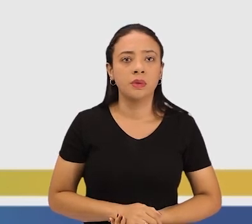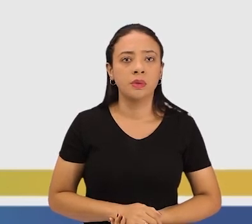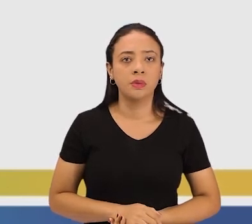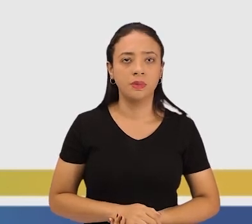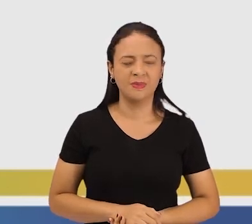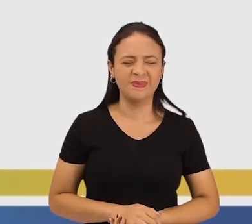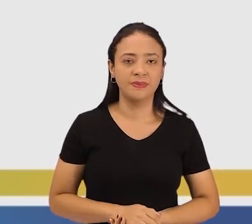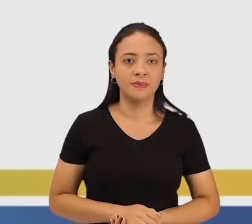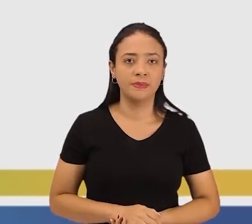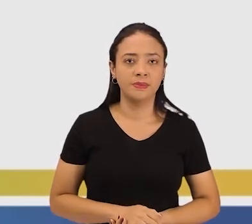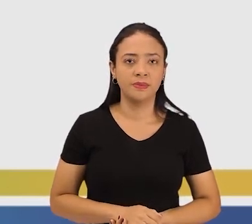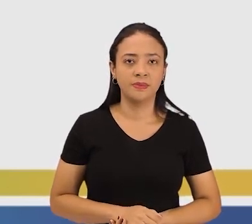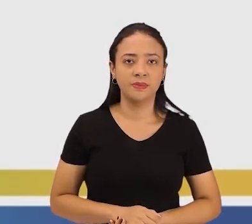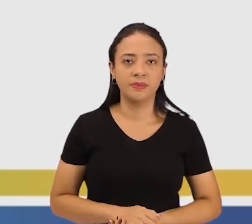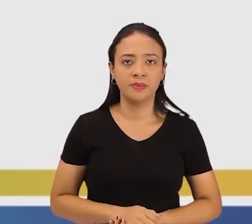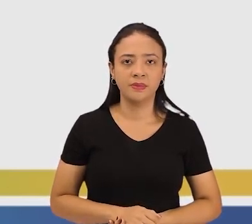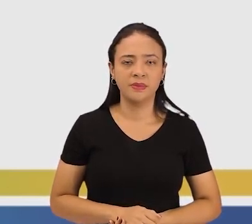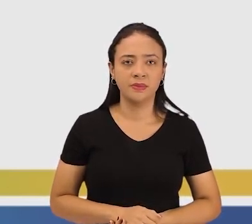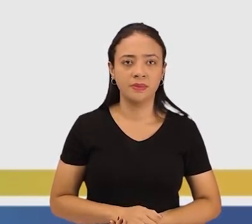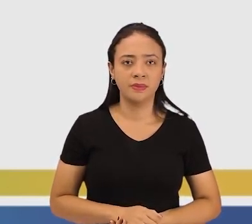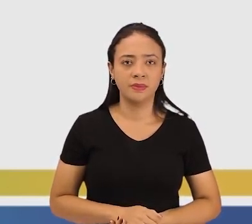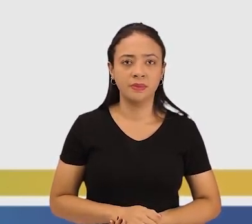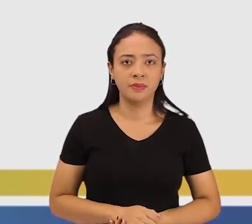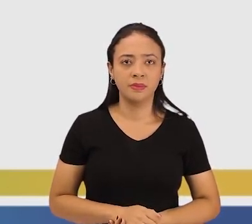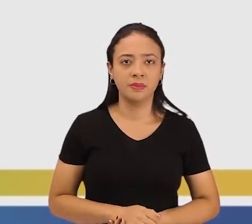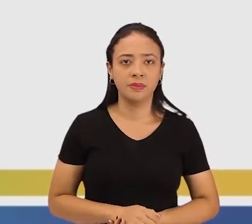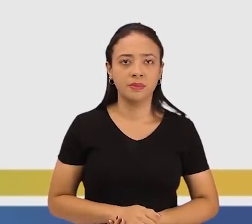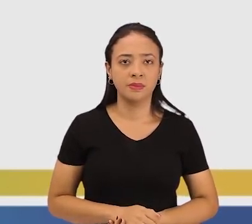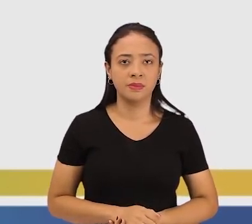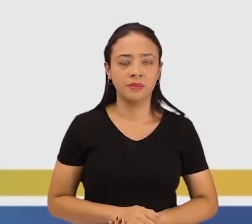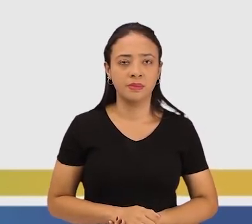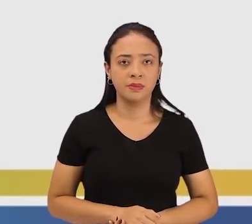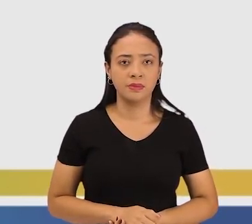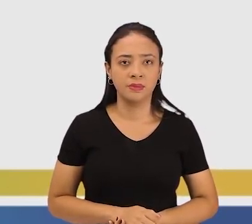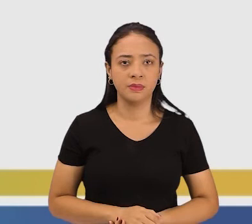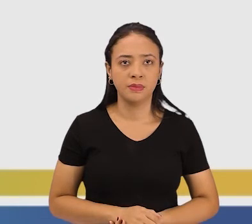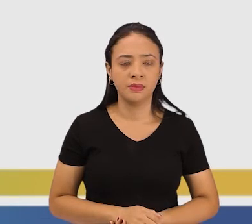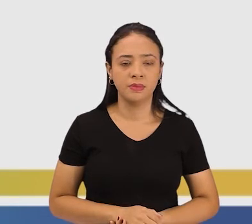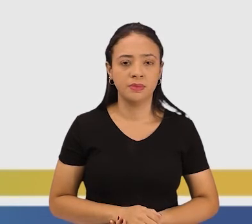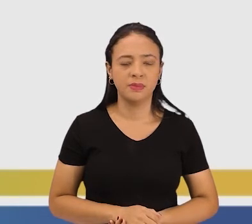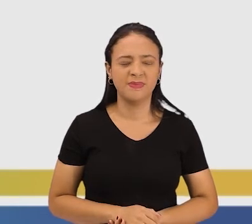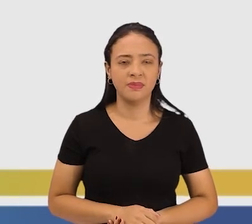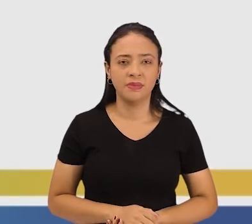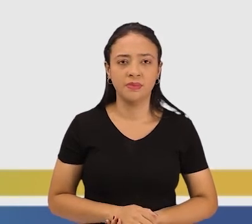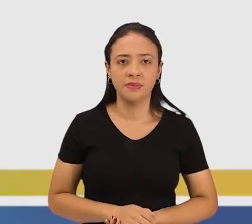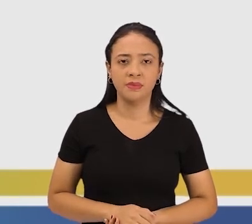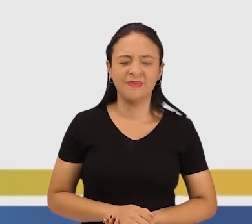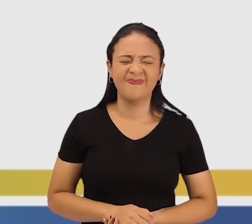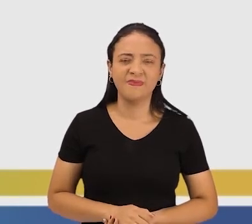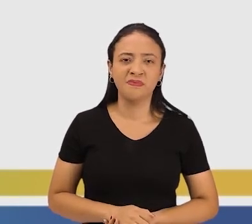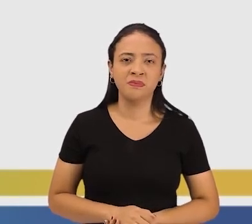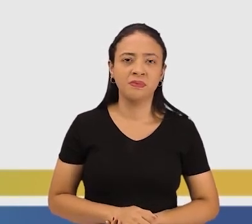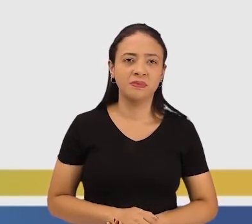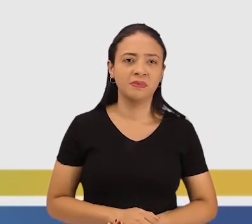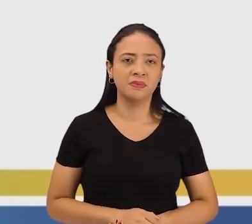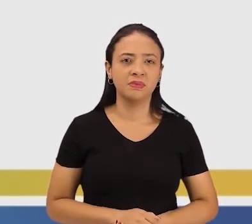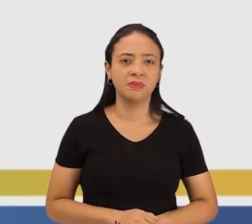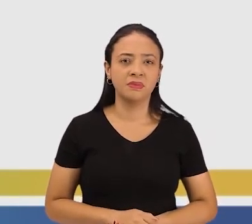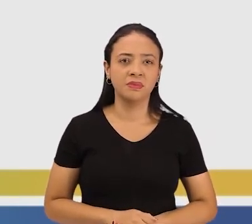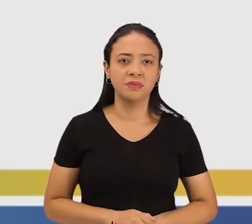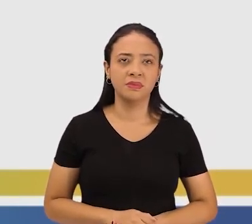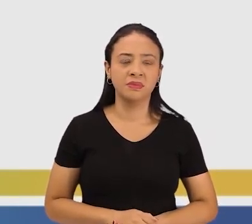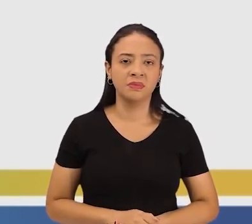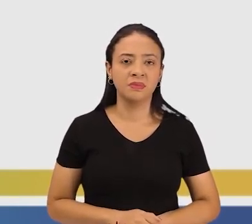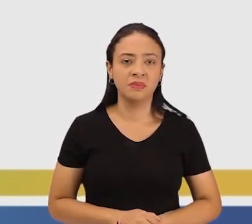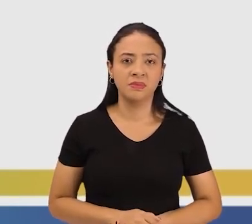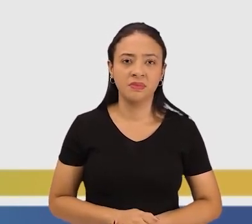bubônica, coqueluche ou intermitente, difteria, sífilis, gonorreia,